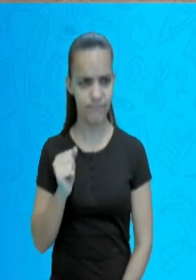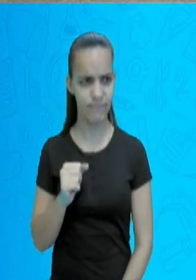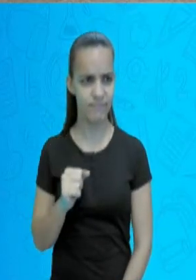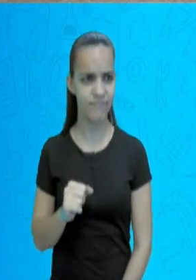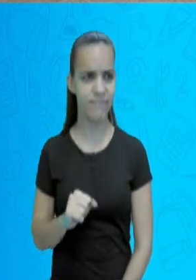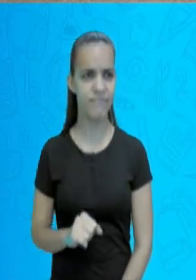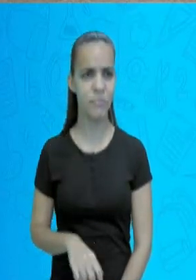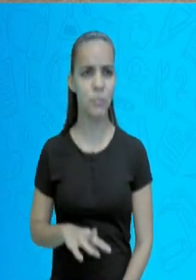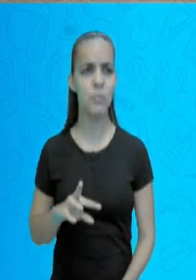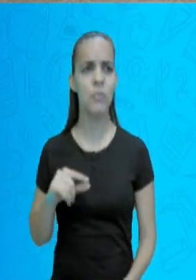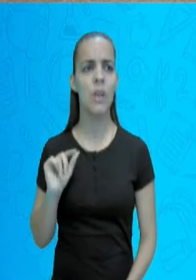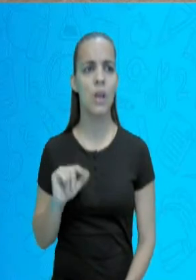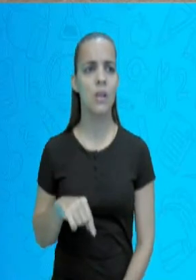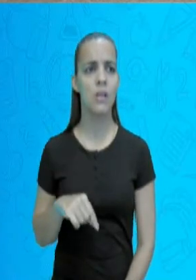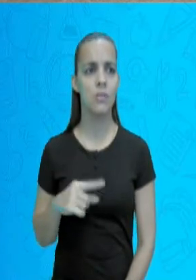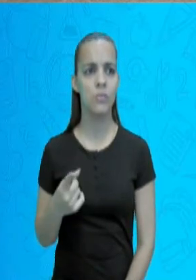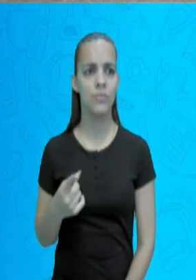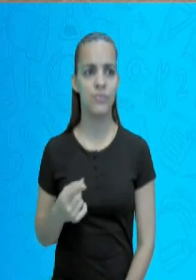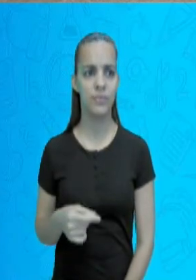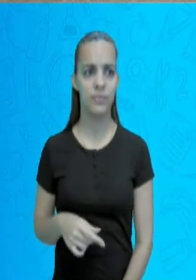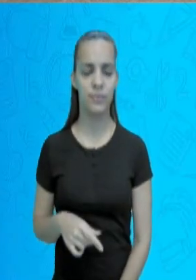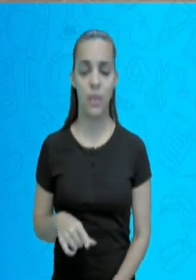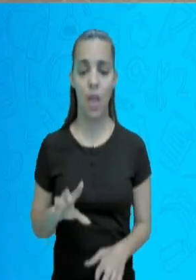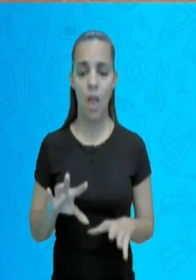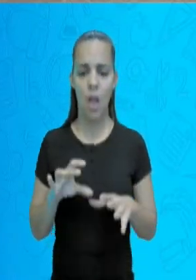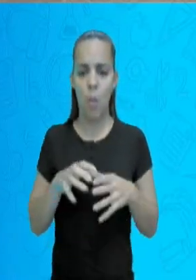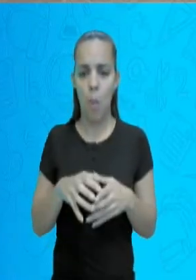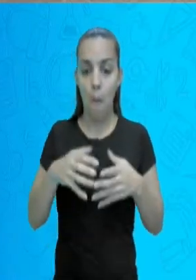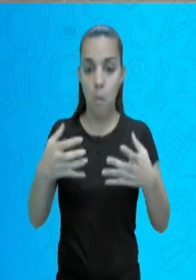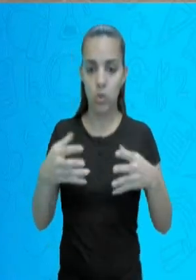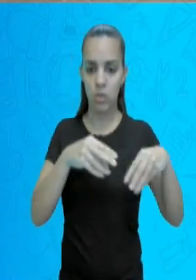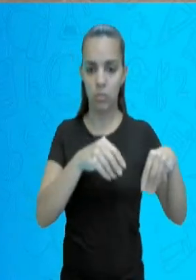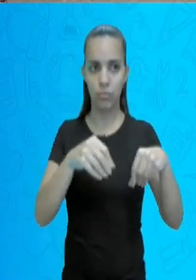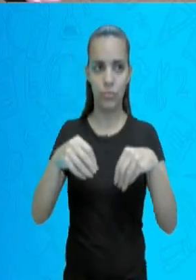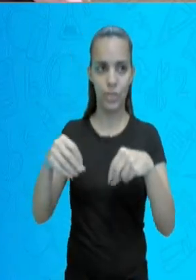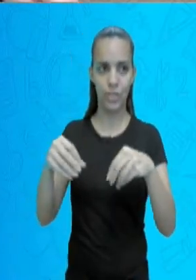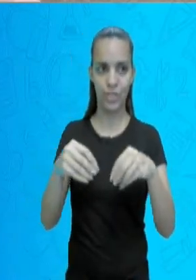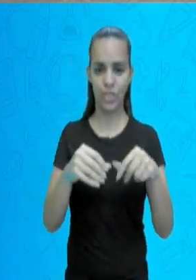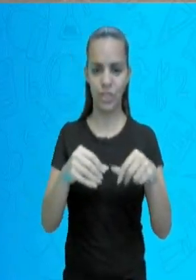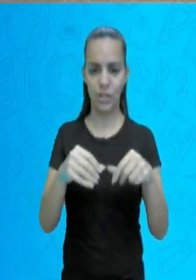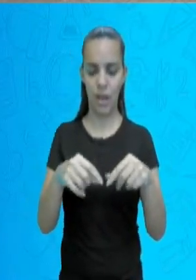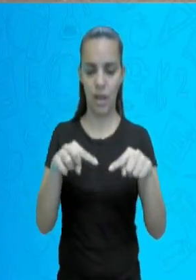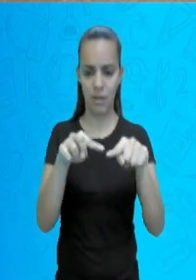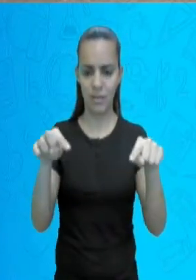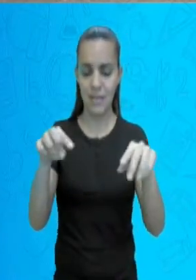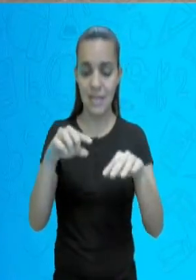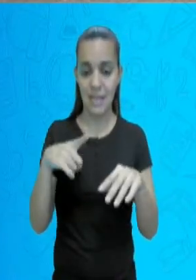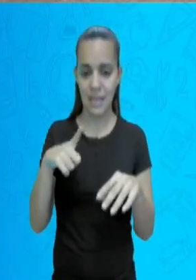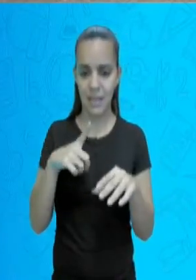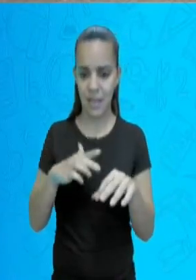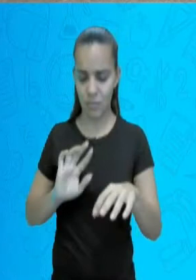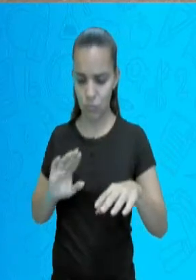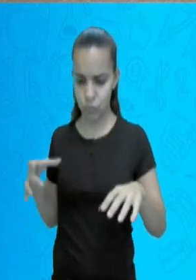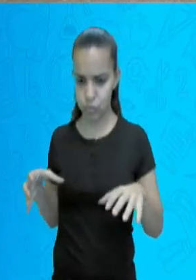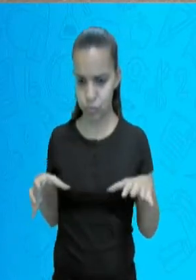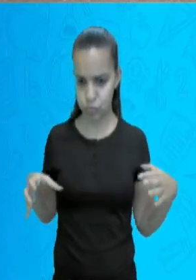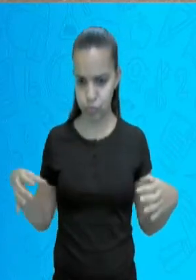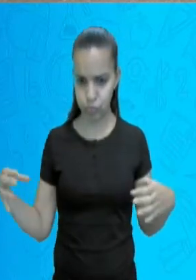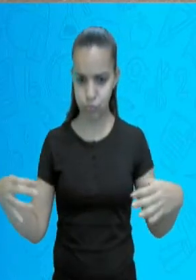Uma península é uma porção de terra cercada de água, mas ligado